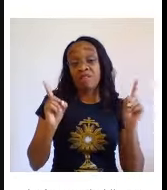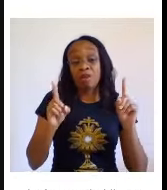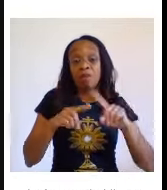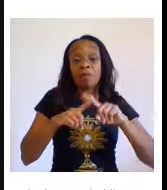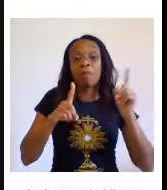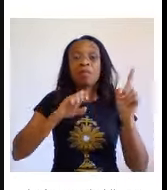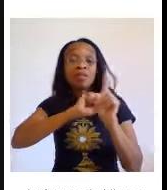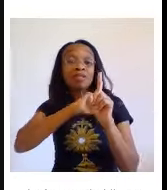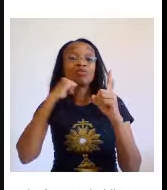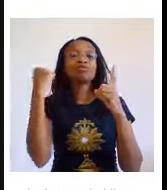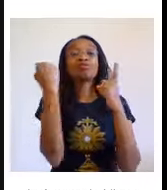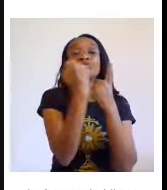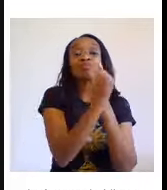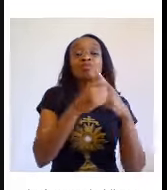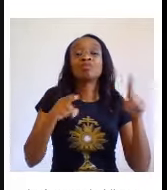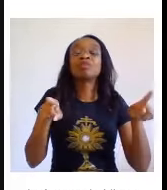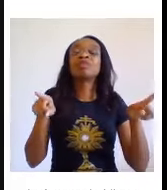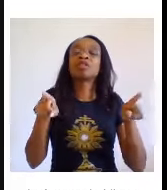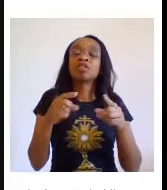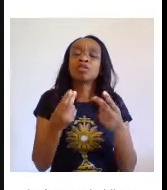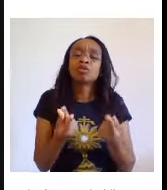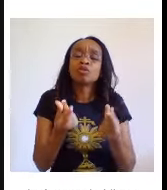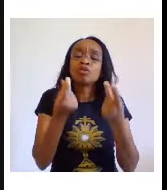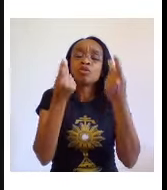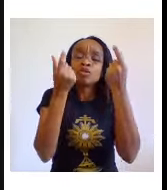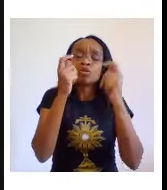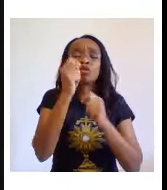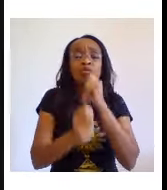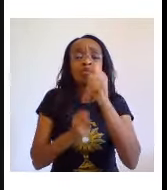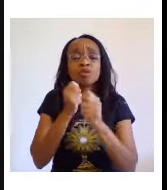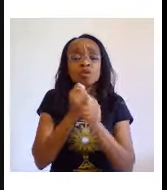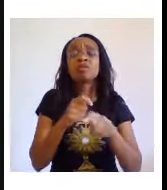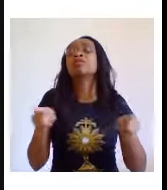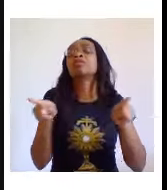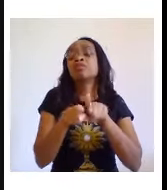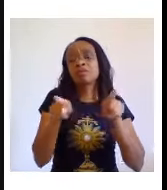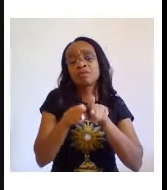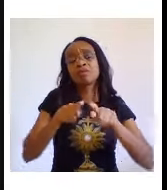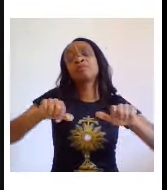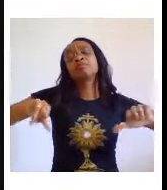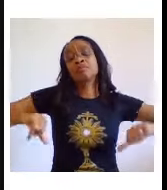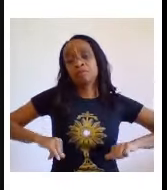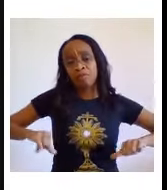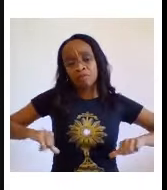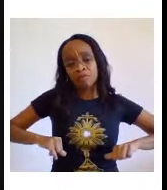é social, econômica, ela é